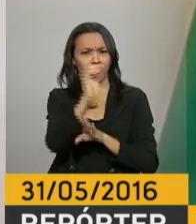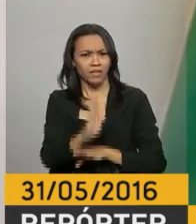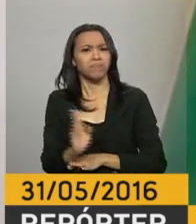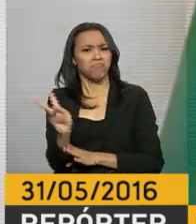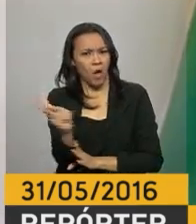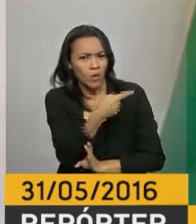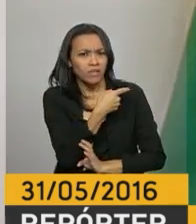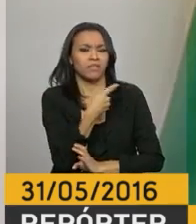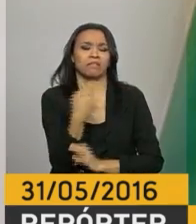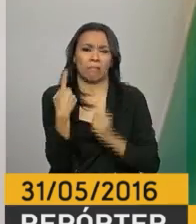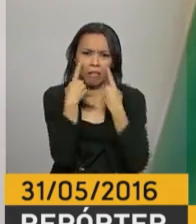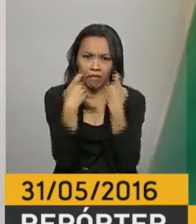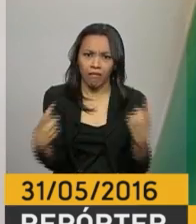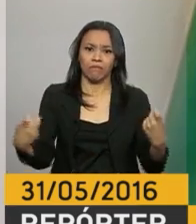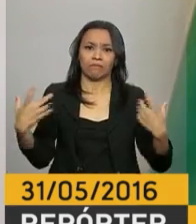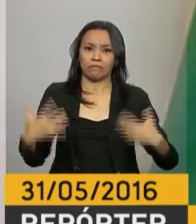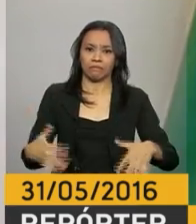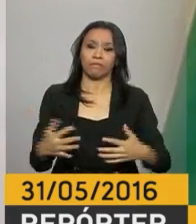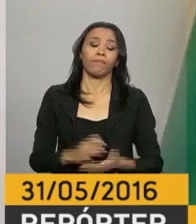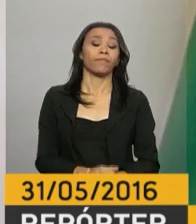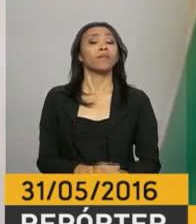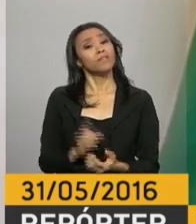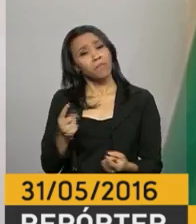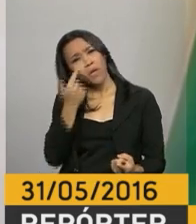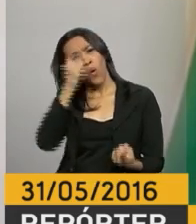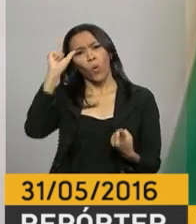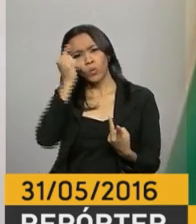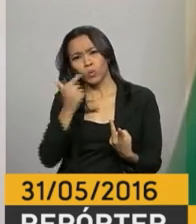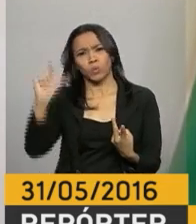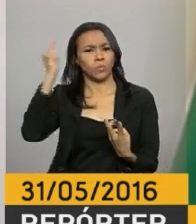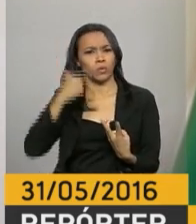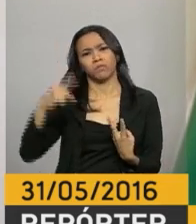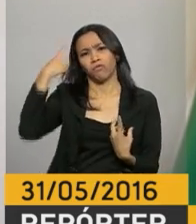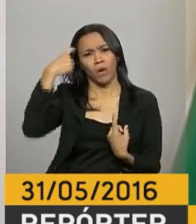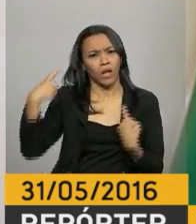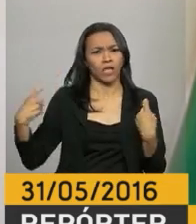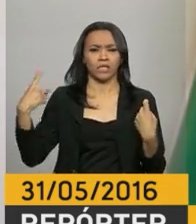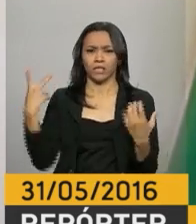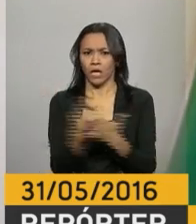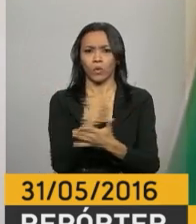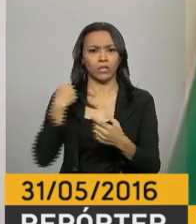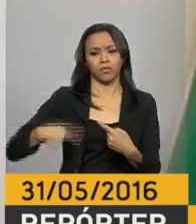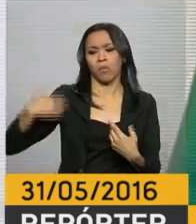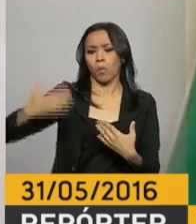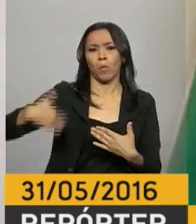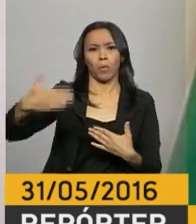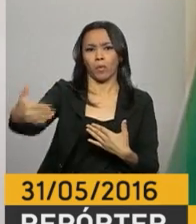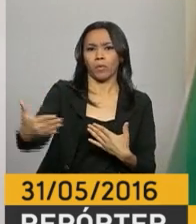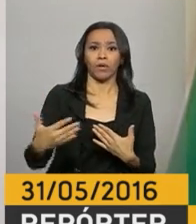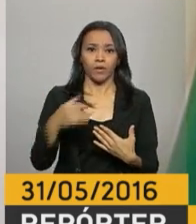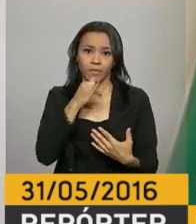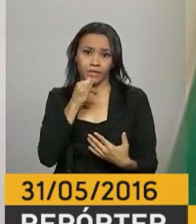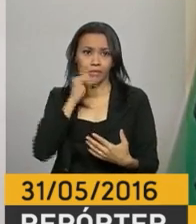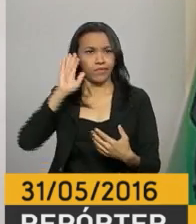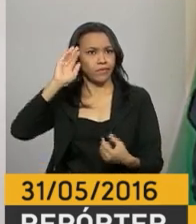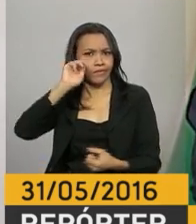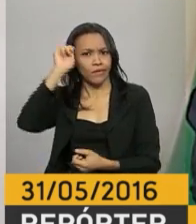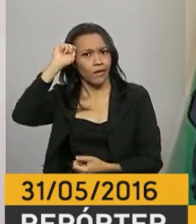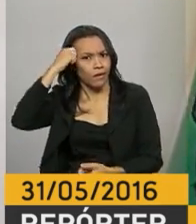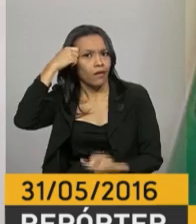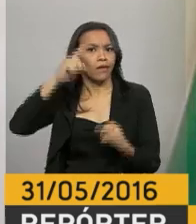De fora parte ainda, outras espécies de violência que têm se verificado ao longo do tempo, como violência racial,